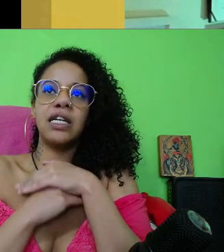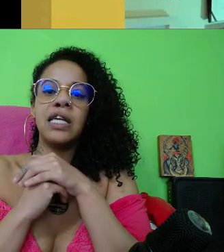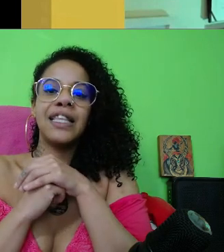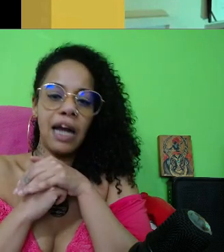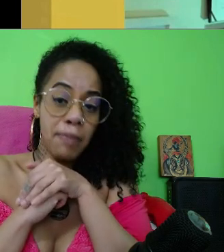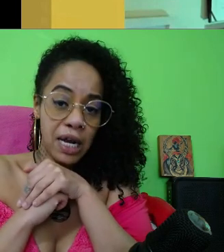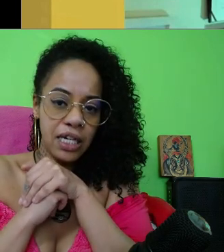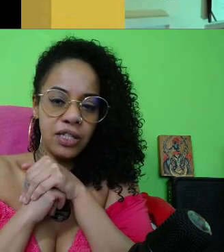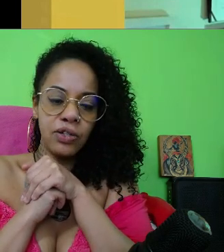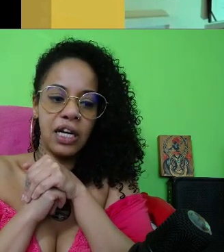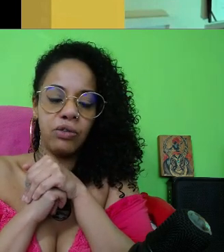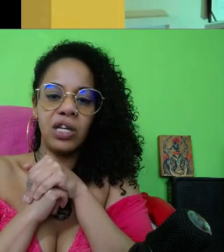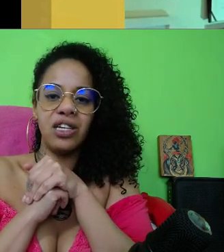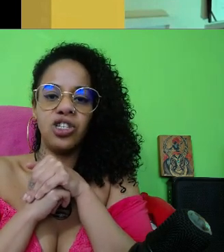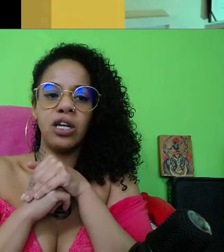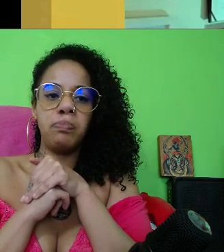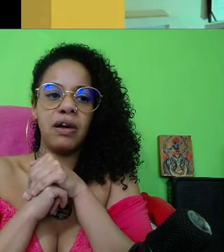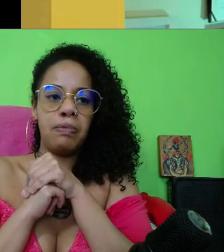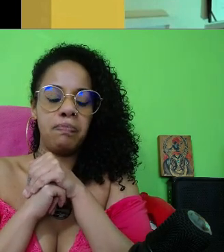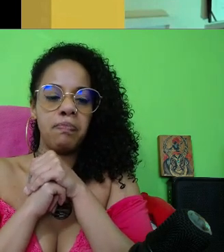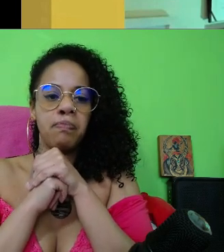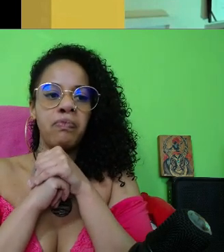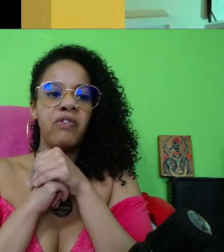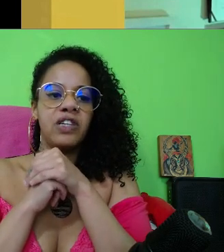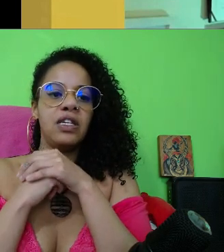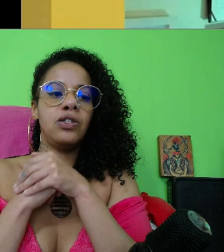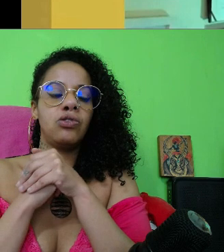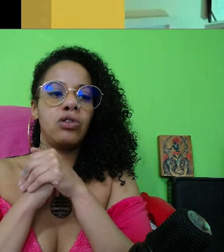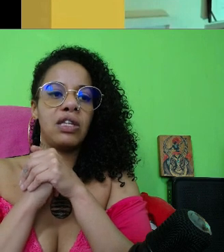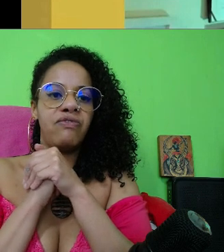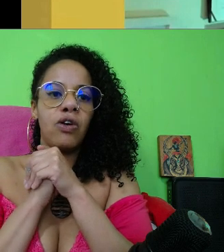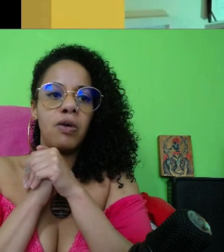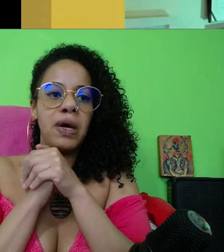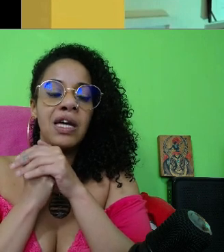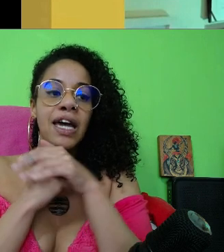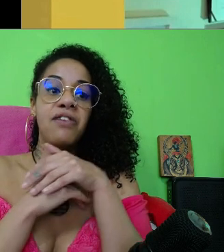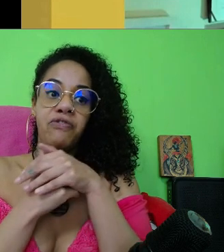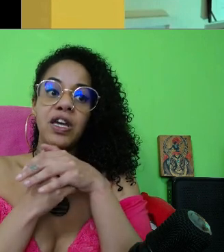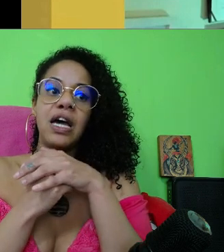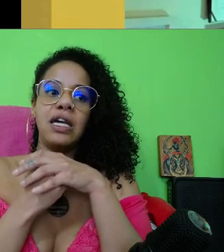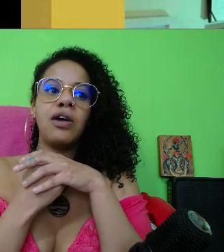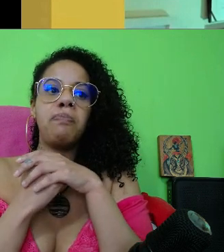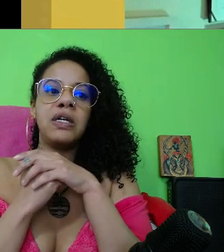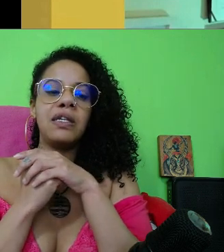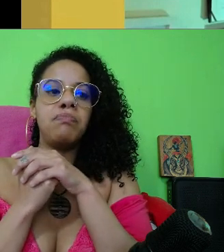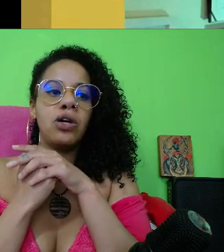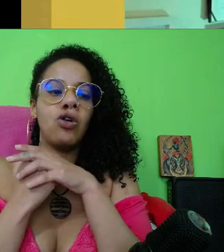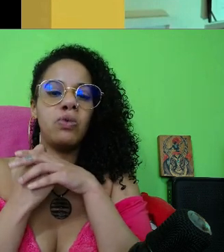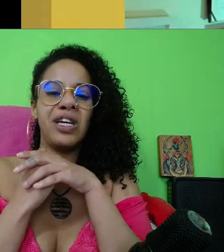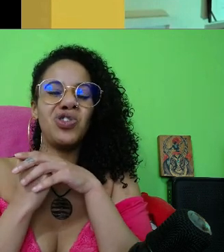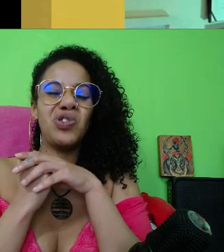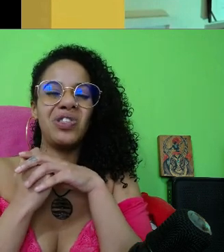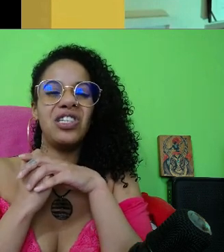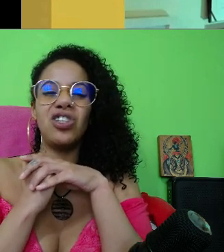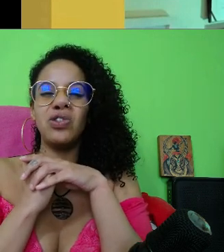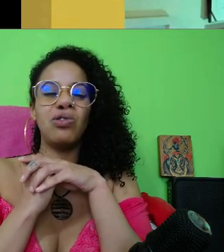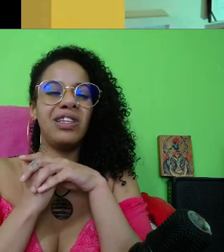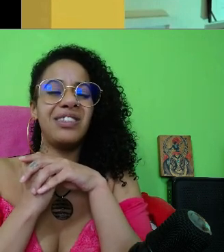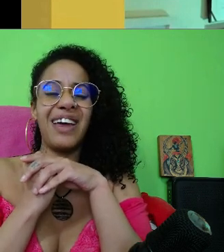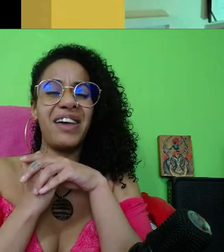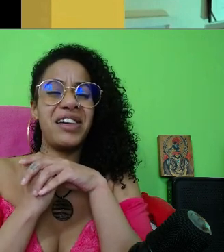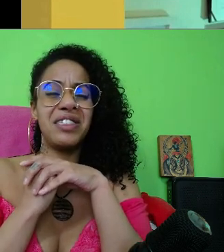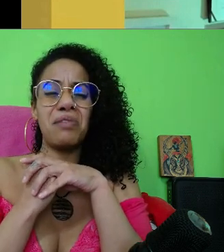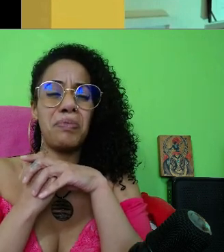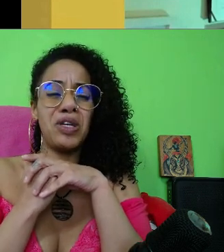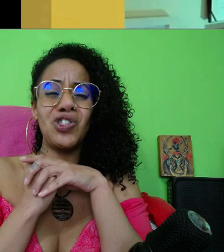brasileiras trabalhando né não teria dinheiro para fazer isso de outra forma e foi aí que eu percebi como eixo Sul